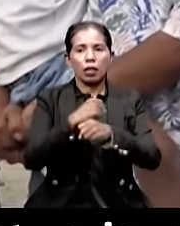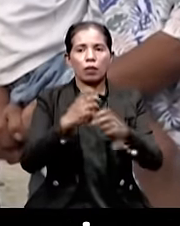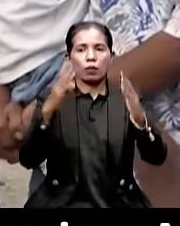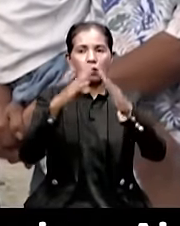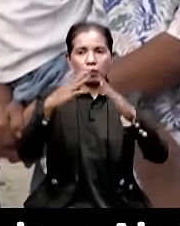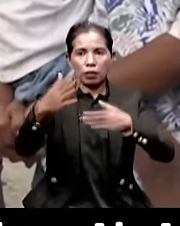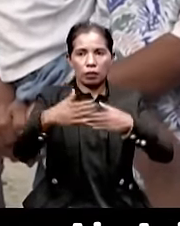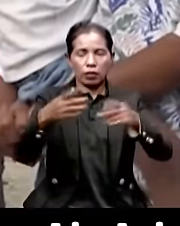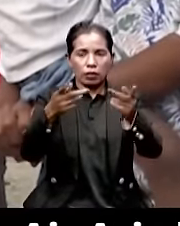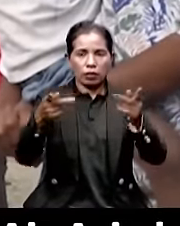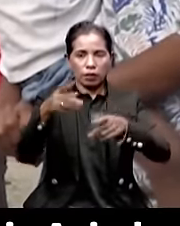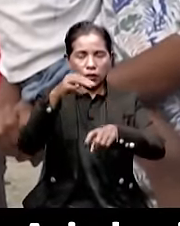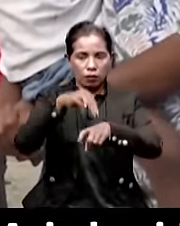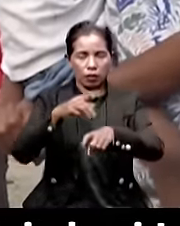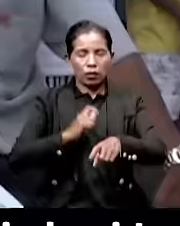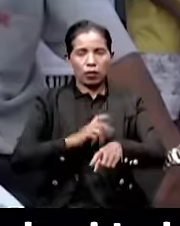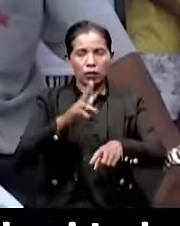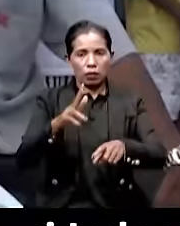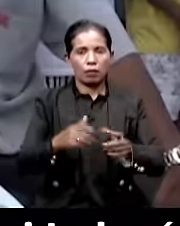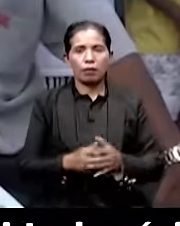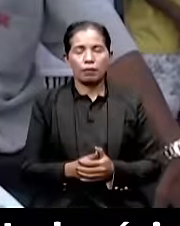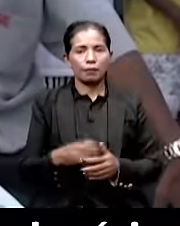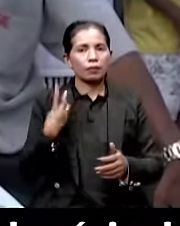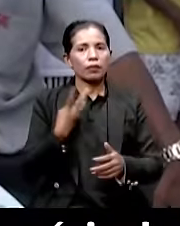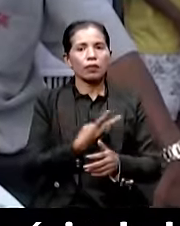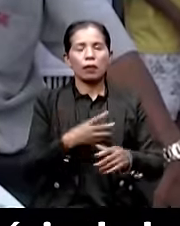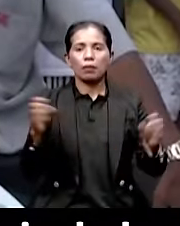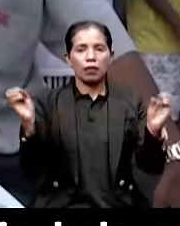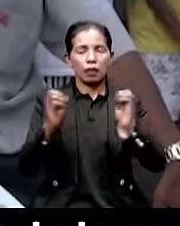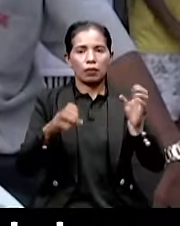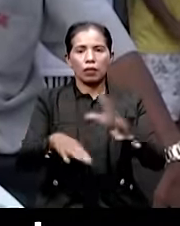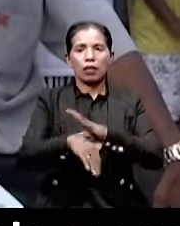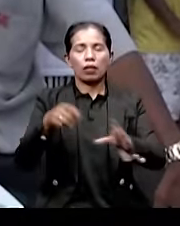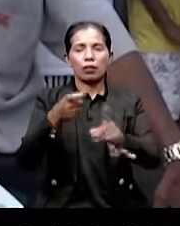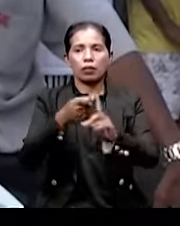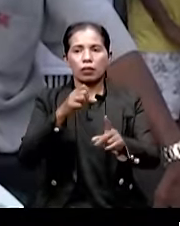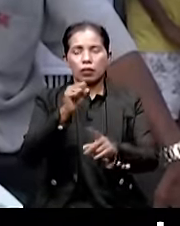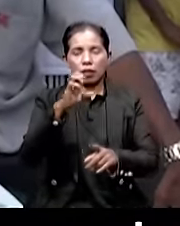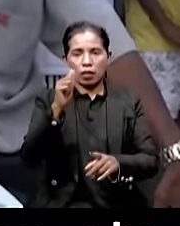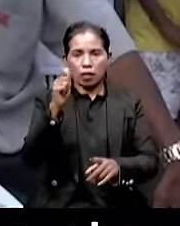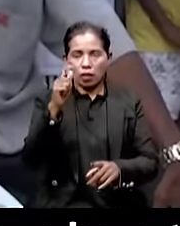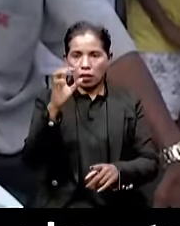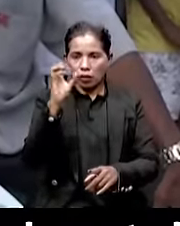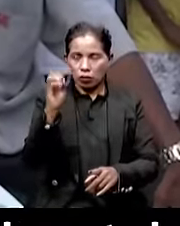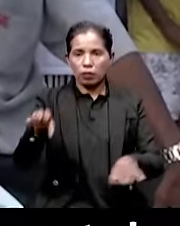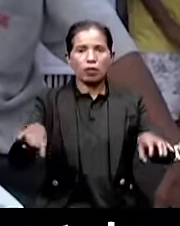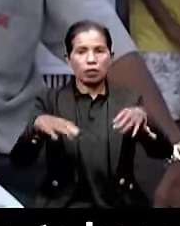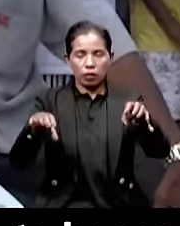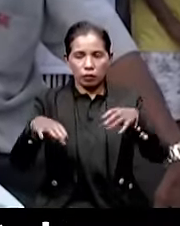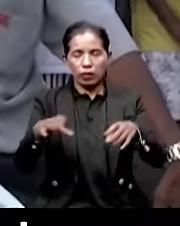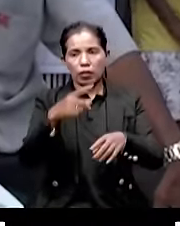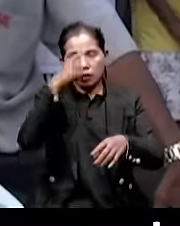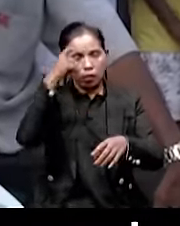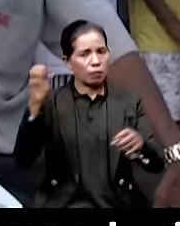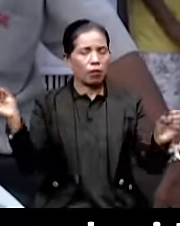tenda basic fatin misa ya tas tolo. Ami la satisfaz. Ho siato ni servisu ne.